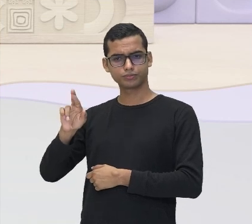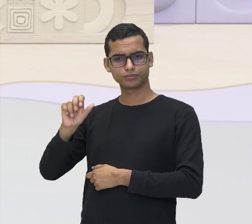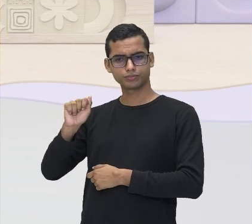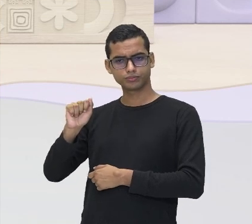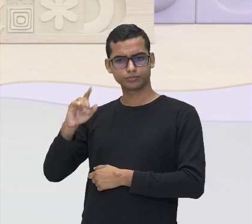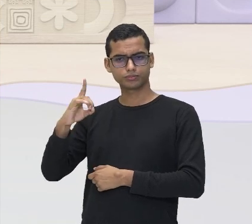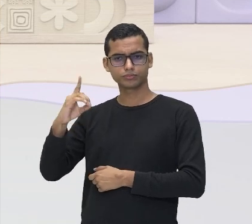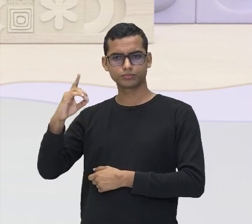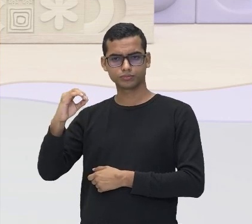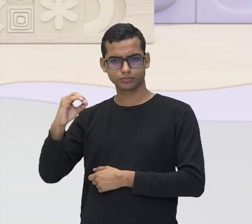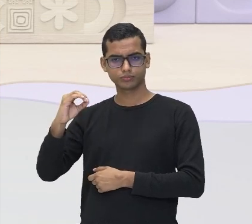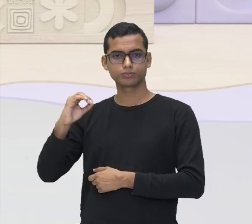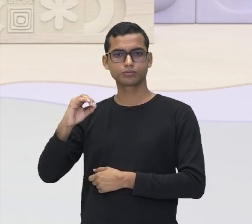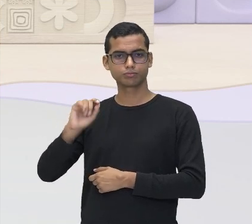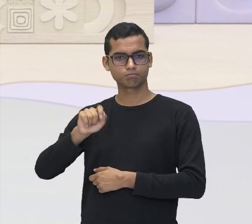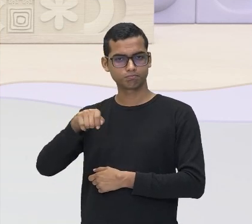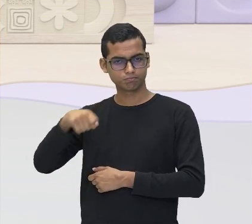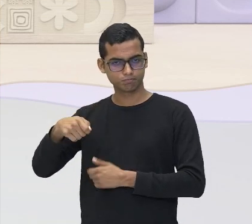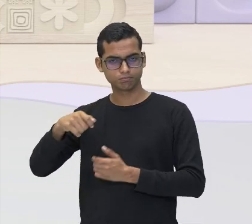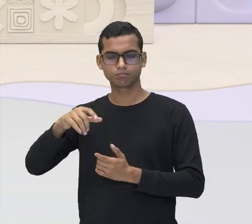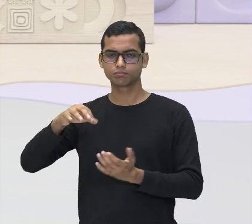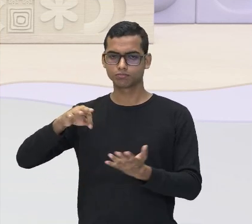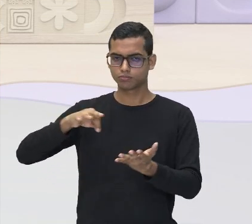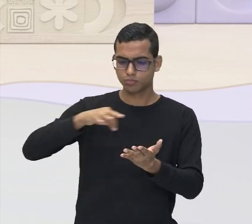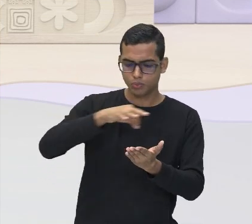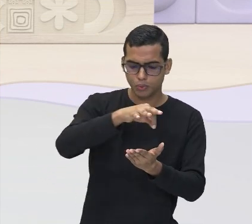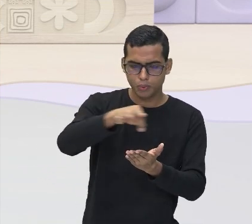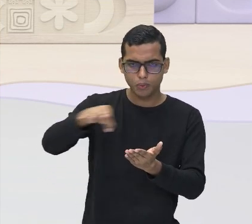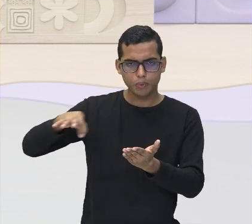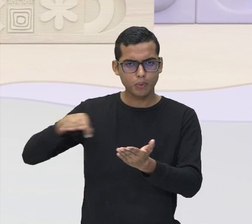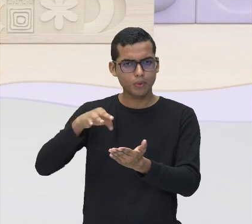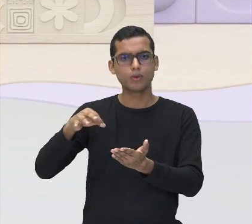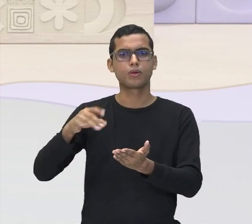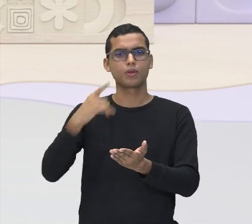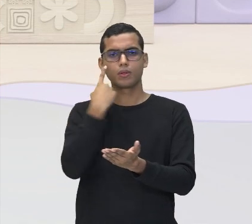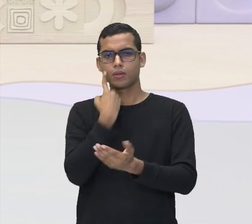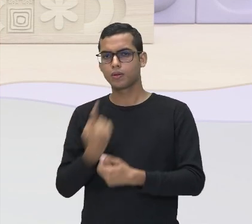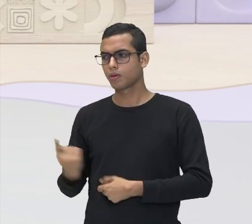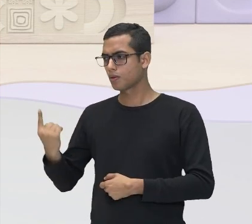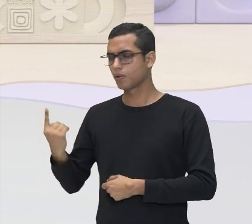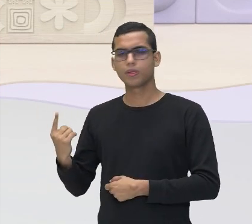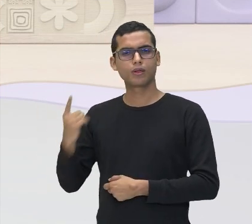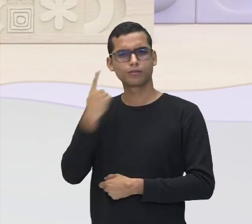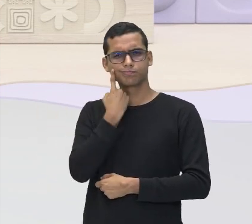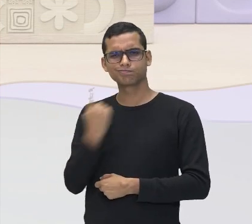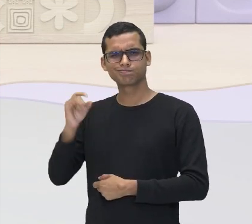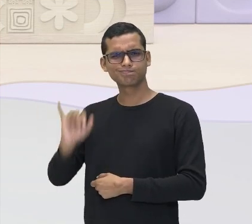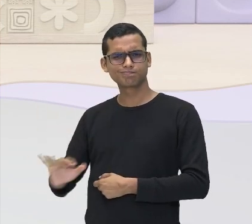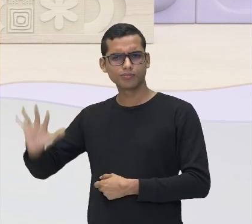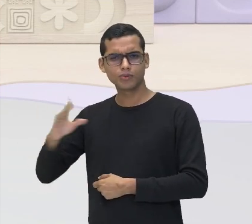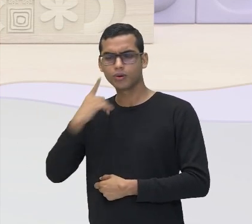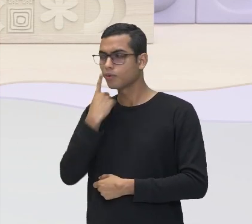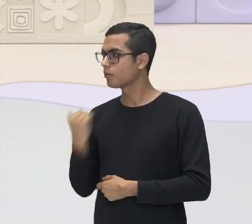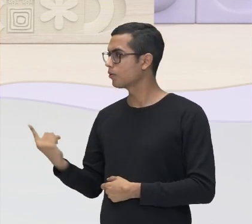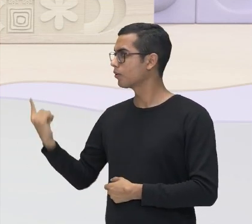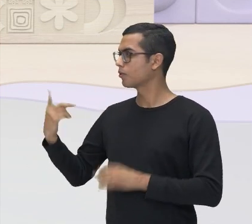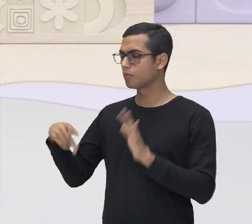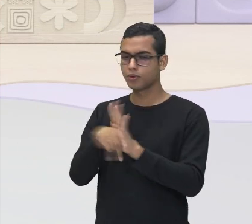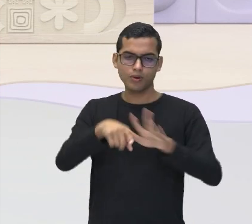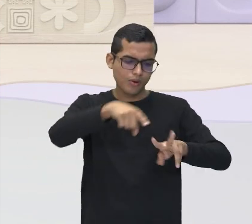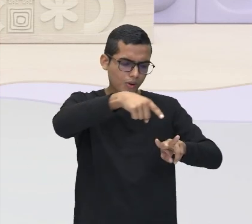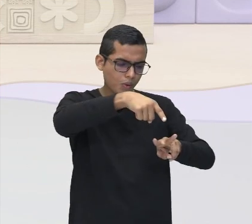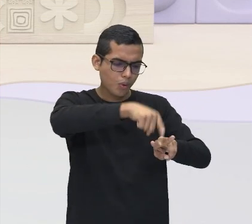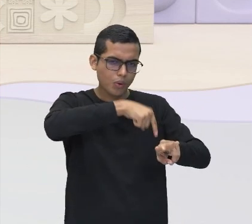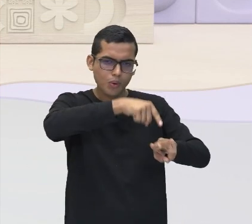essa figura bem bonita, que fala da questão do quê? Dos chinelos, das sandálias. Cada sandália,